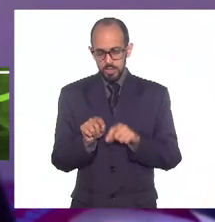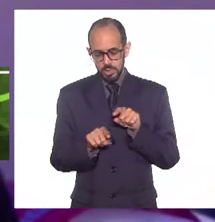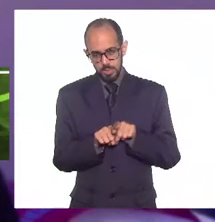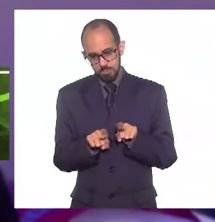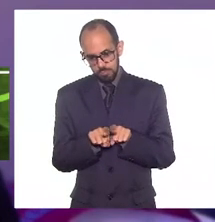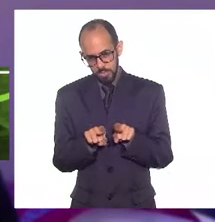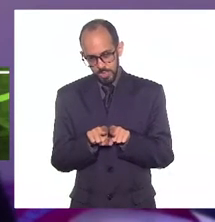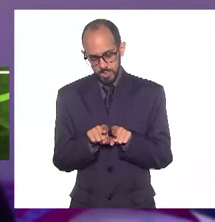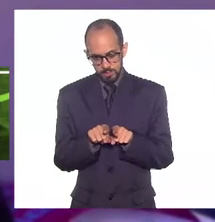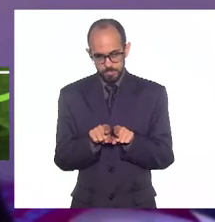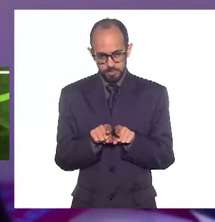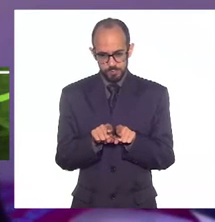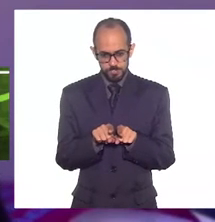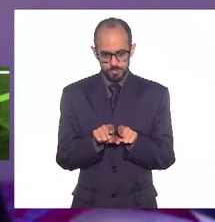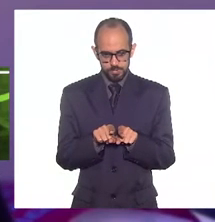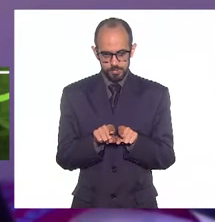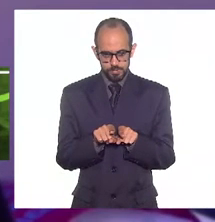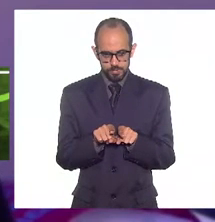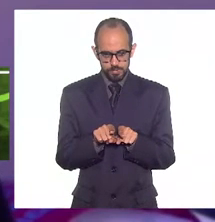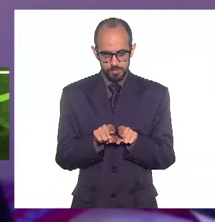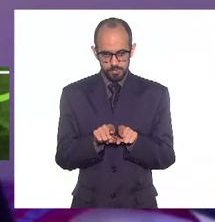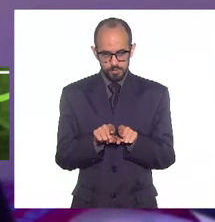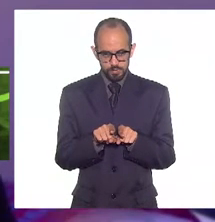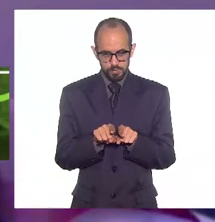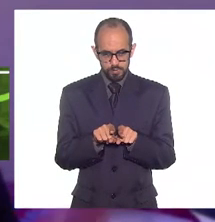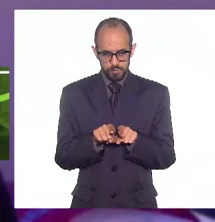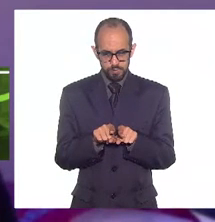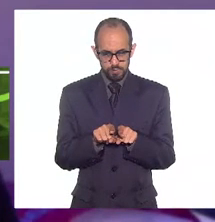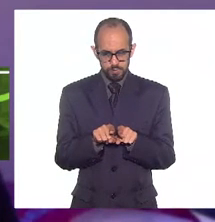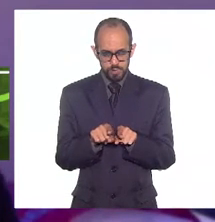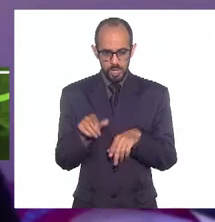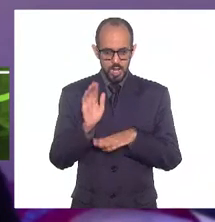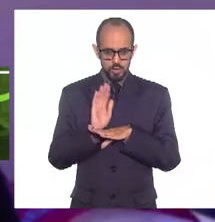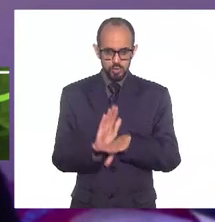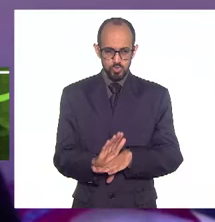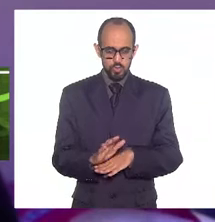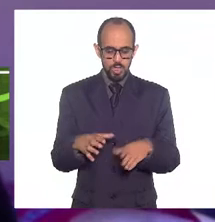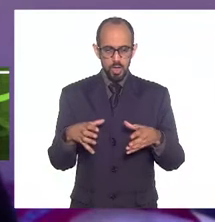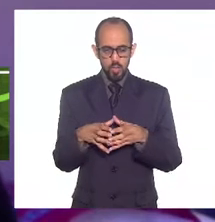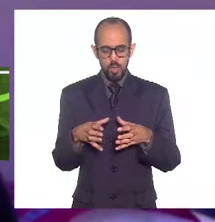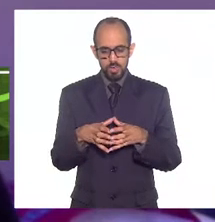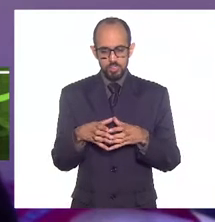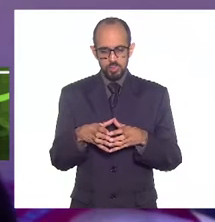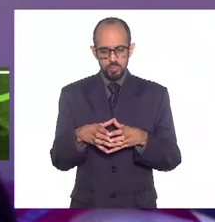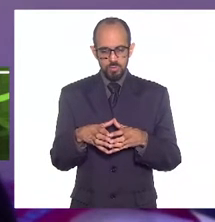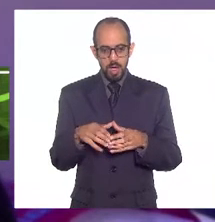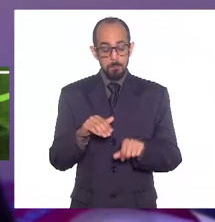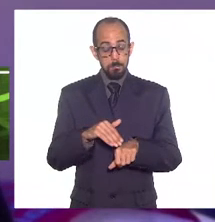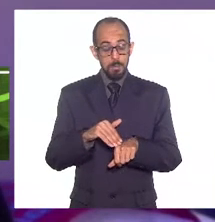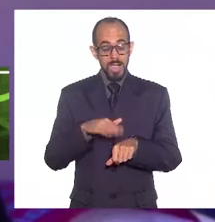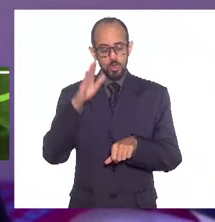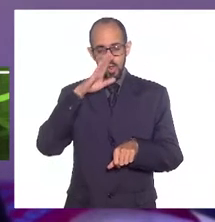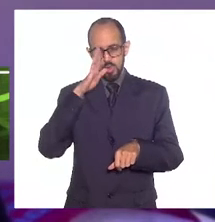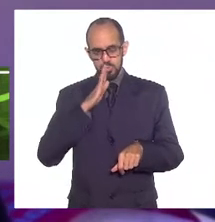contribuição coletiva maior do país